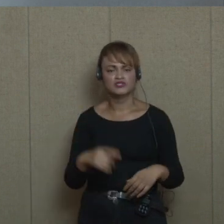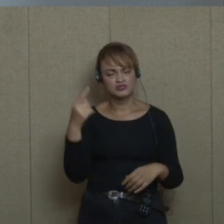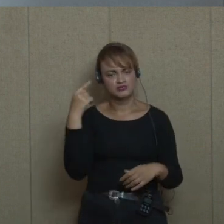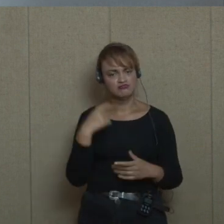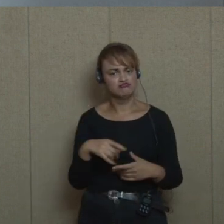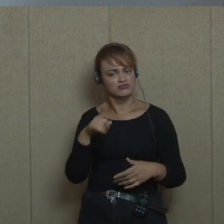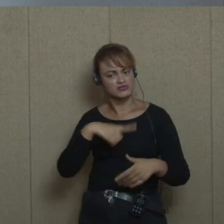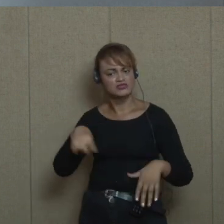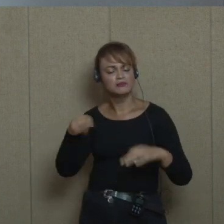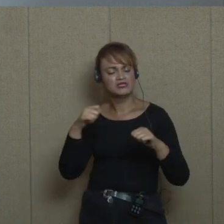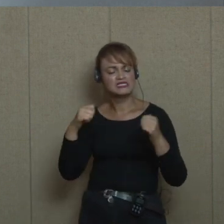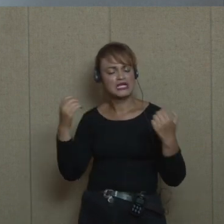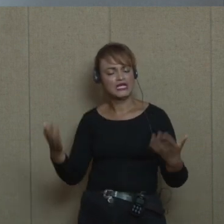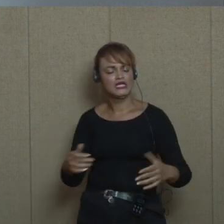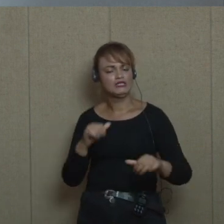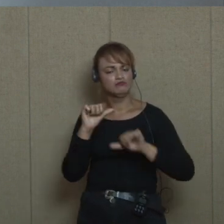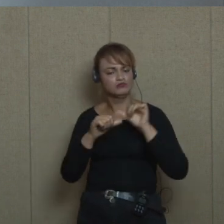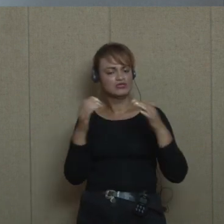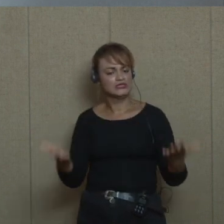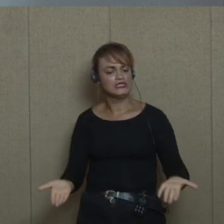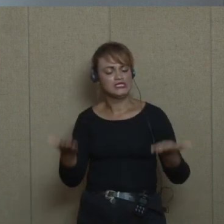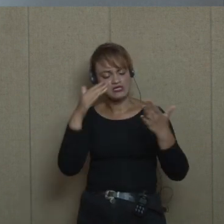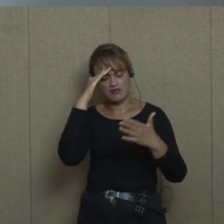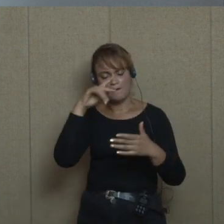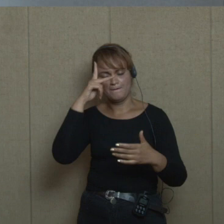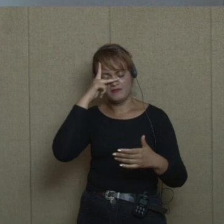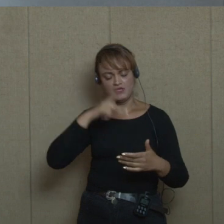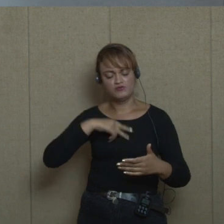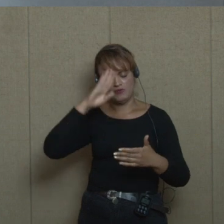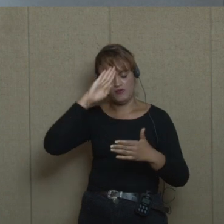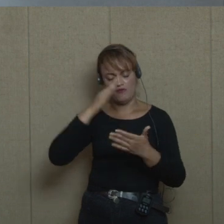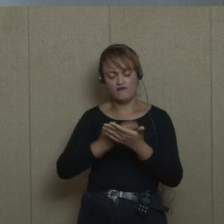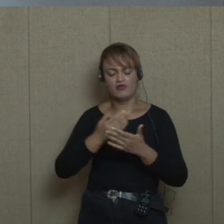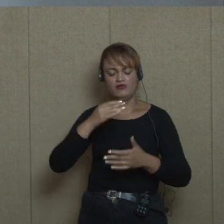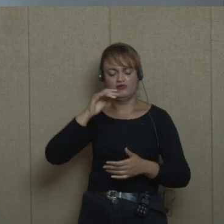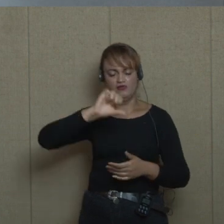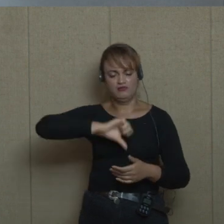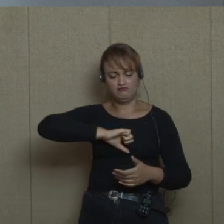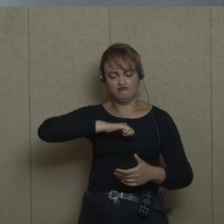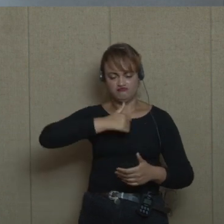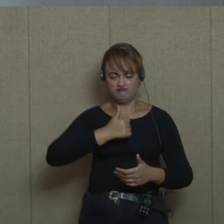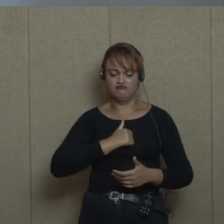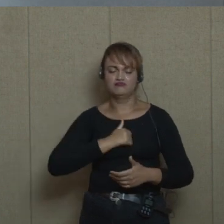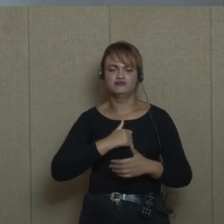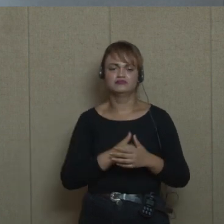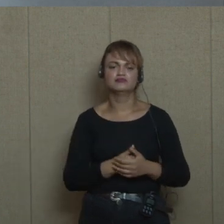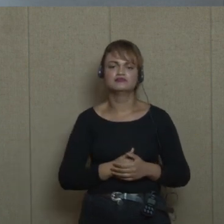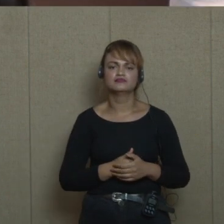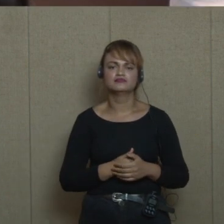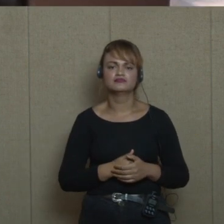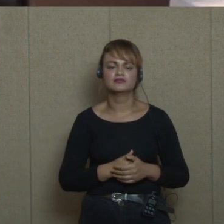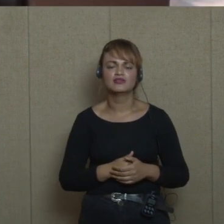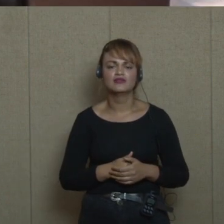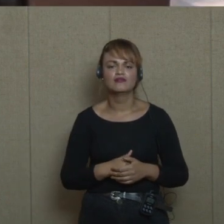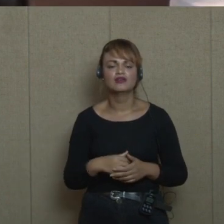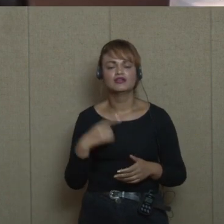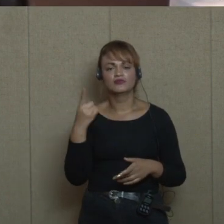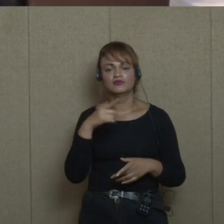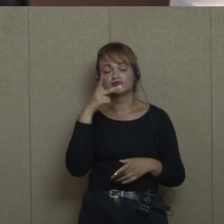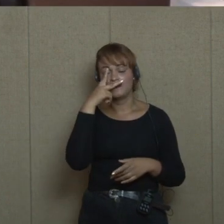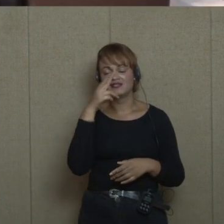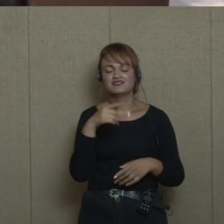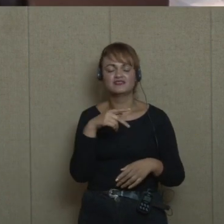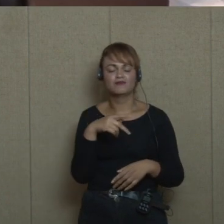somos. Então, nós temos que crescer na nossa confiança. E, para isso, eu acho que nós precisamos ser